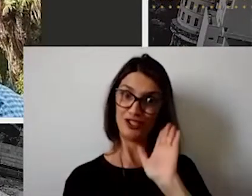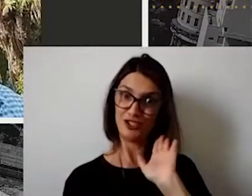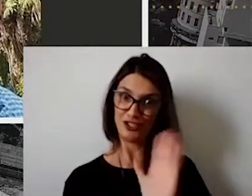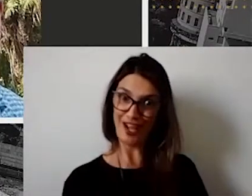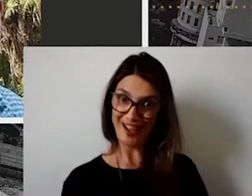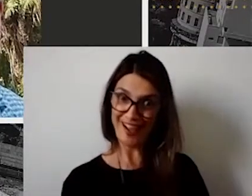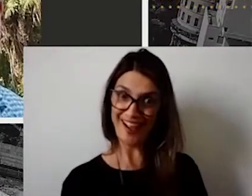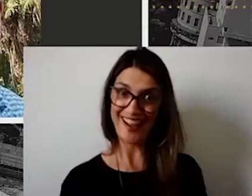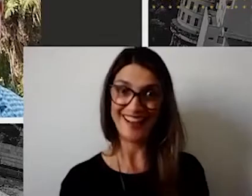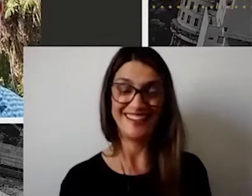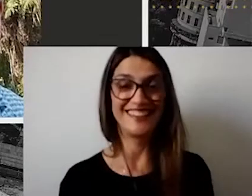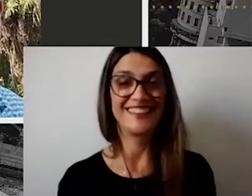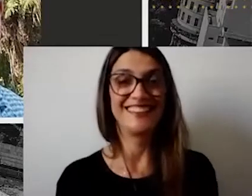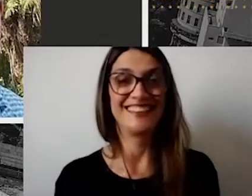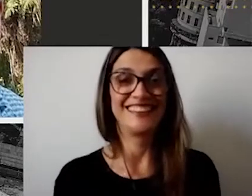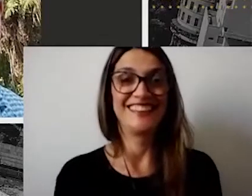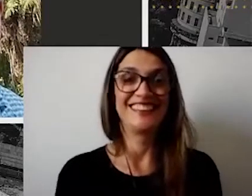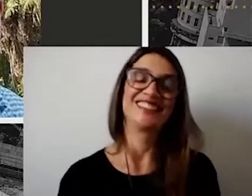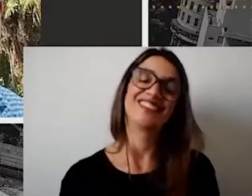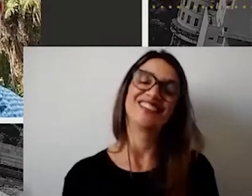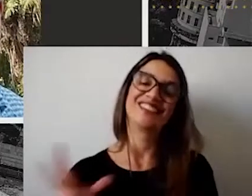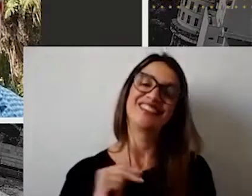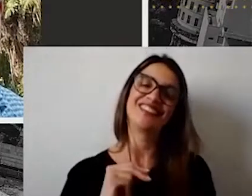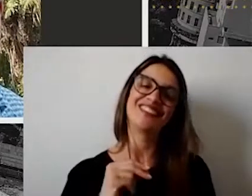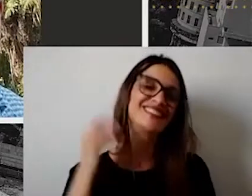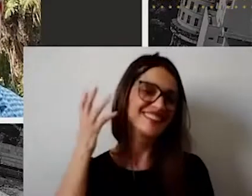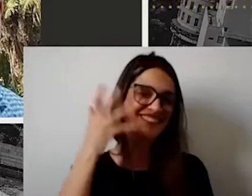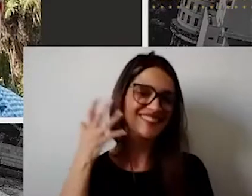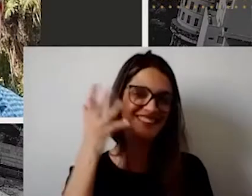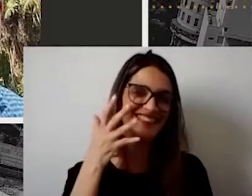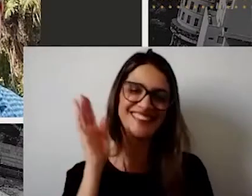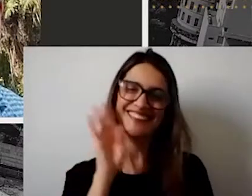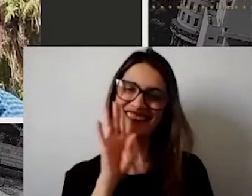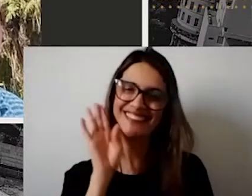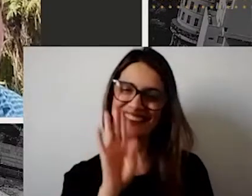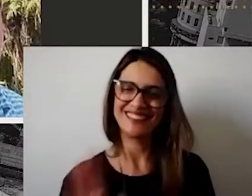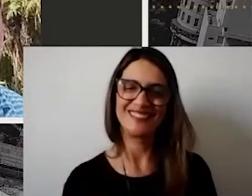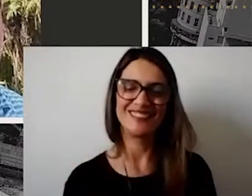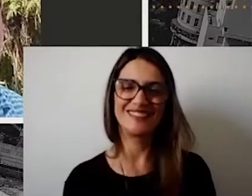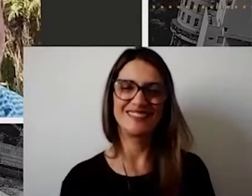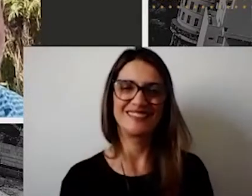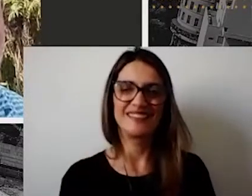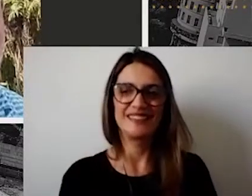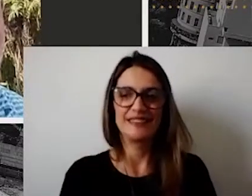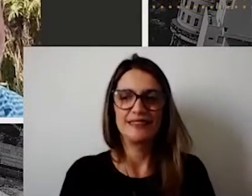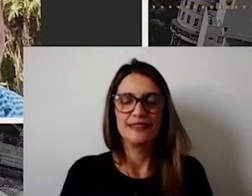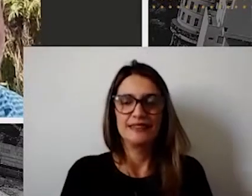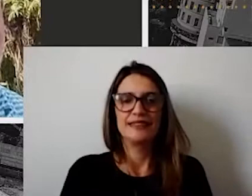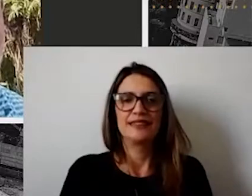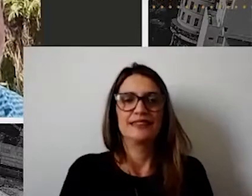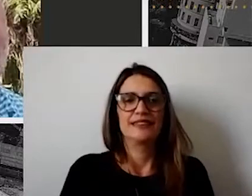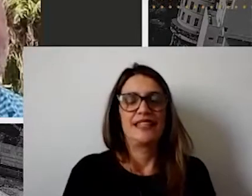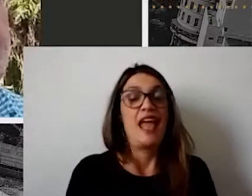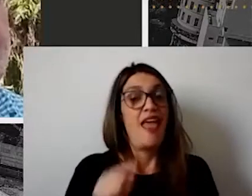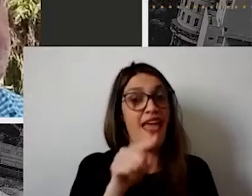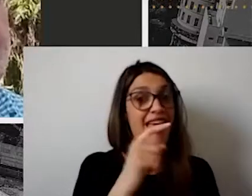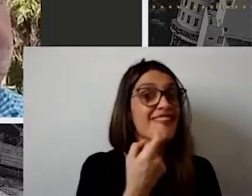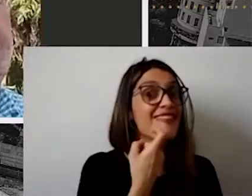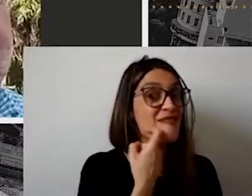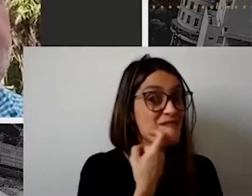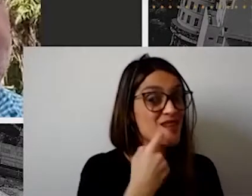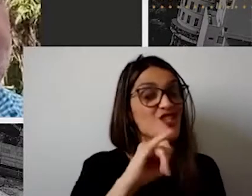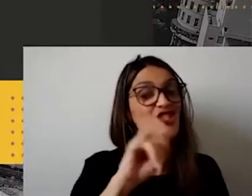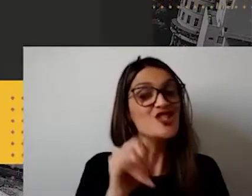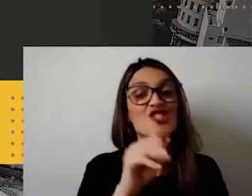Já. Nem me aqueci, foi tão legal ouvir tudo isso. Bom, acho que eu comi esse peixe aí, que é o jaraqui, né?